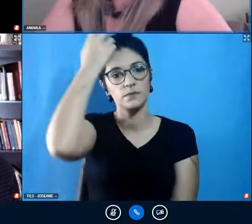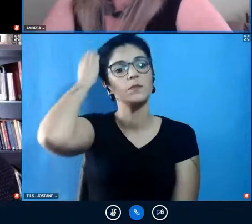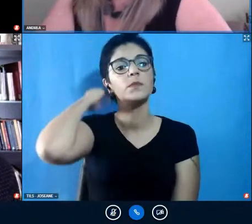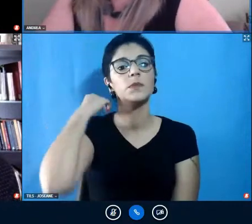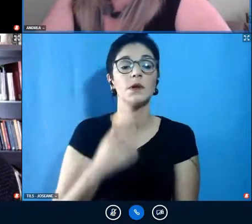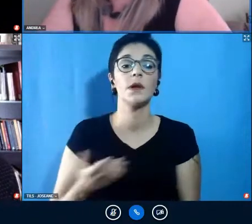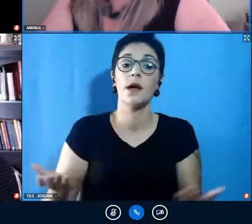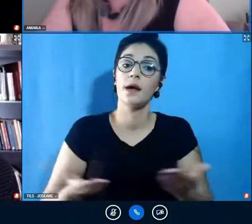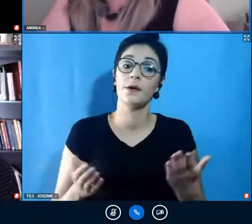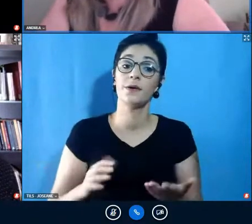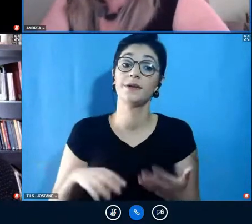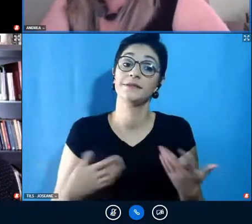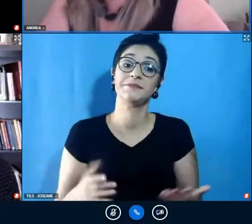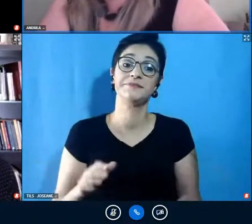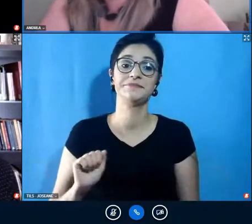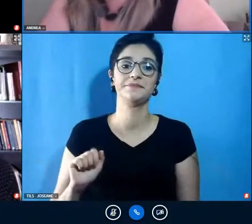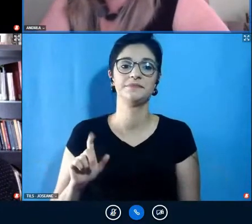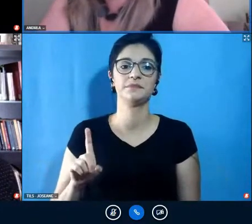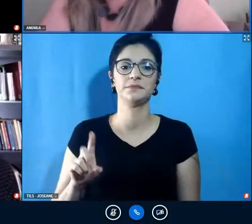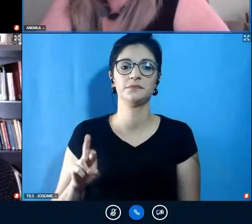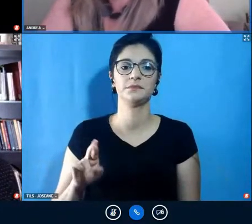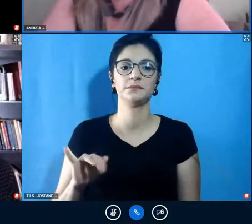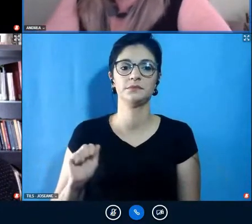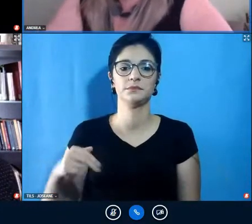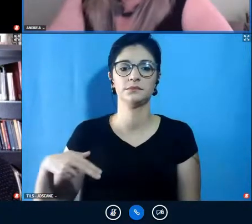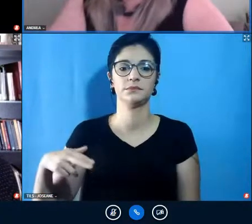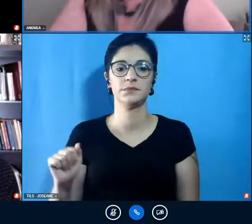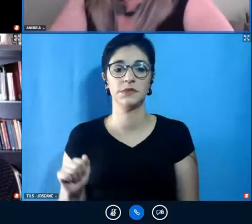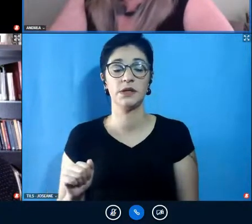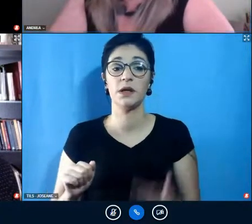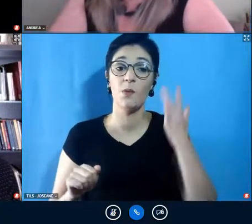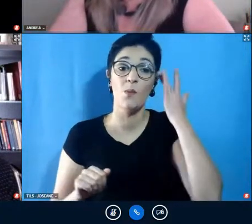Vamos passar então para a Adriana, enquanto isso, que eu acho que o Ferri ficou congelado.